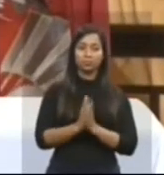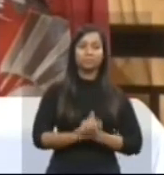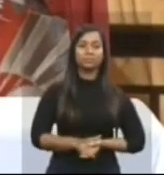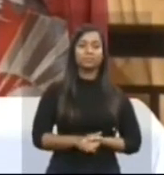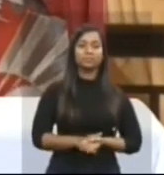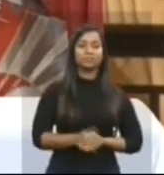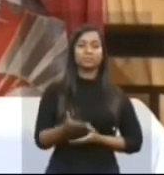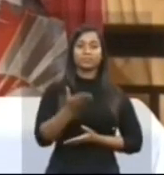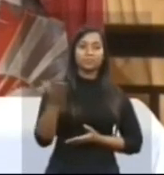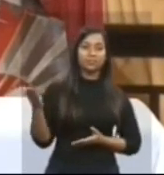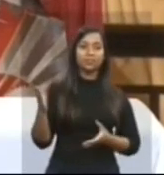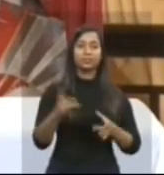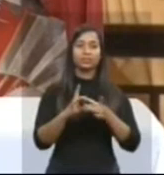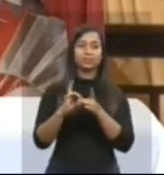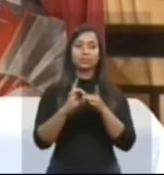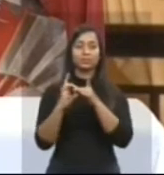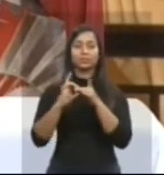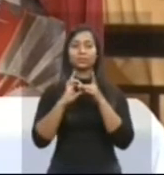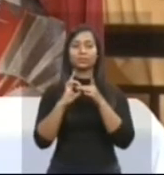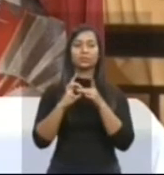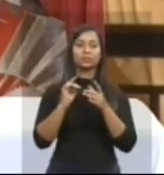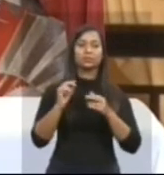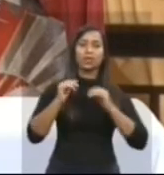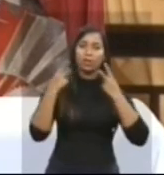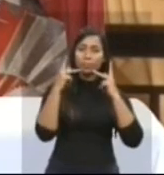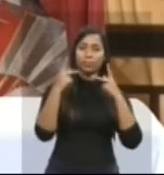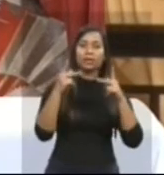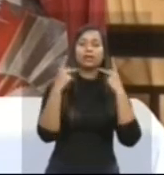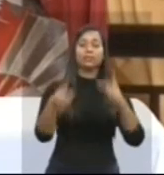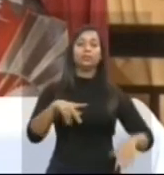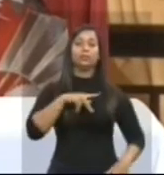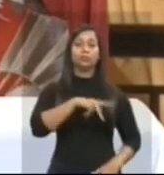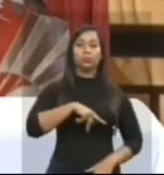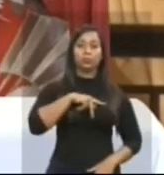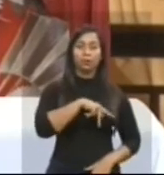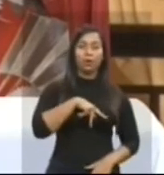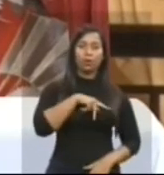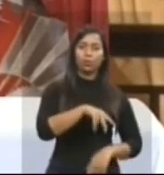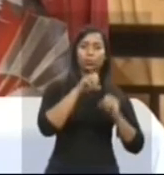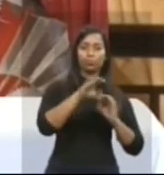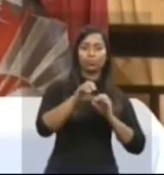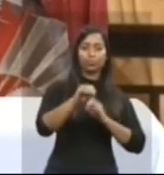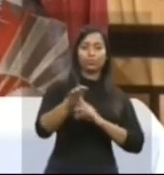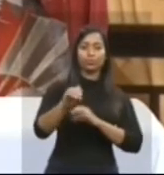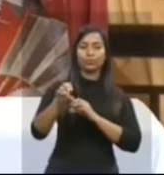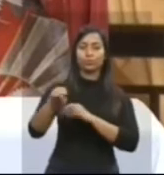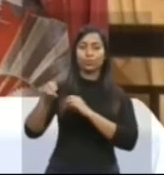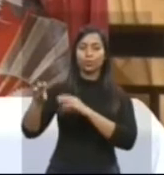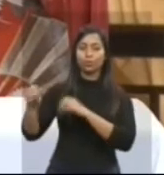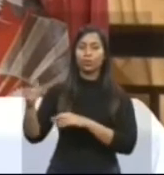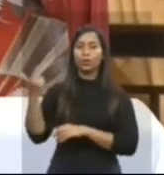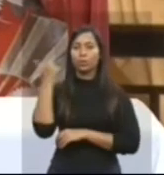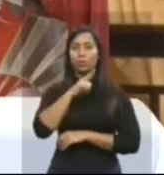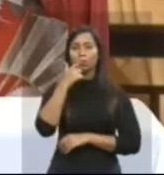Ele que vos instruiu pela incansável pregação de São Paulo, vos ensine a